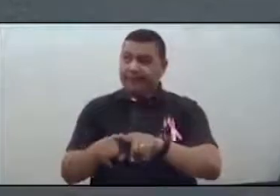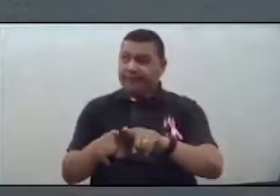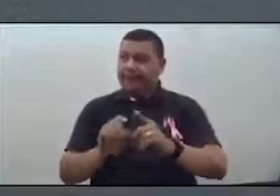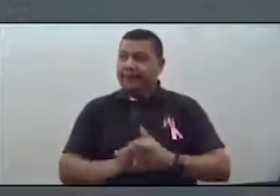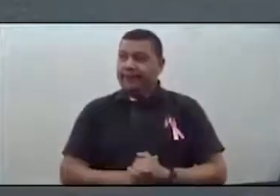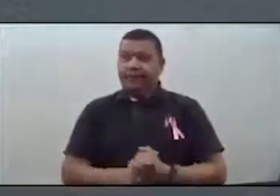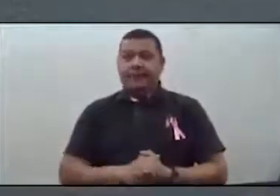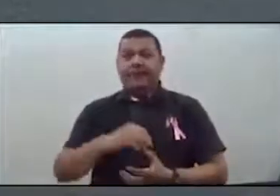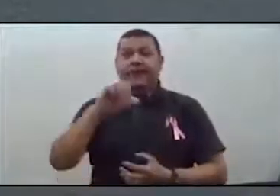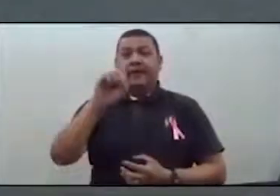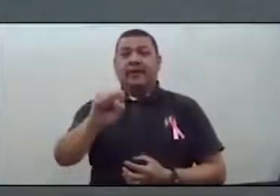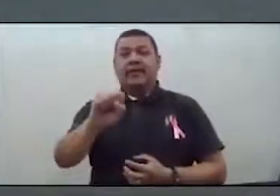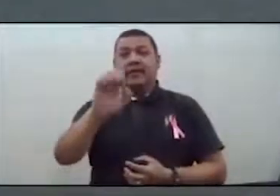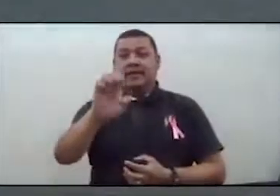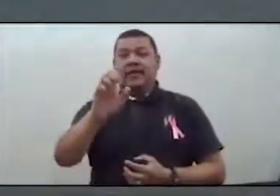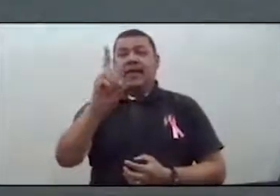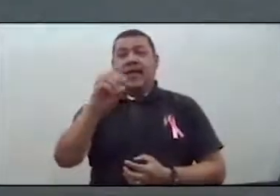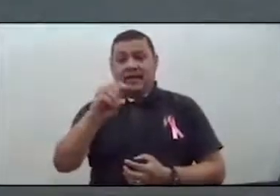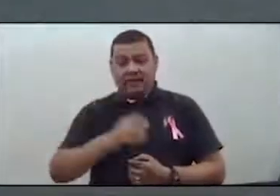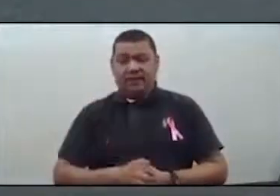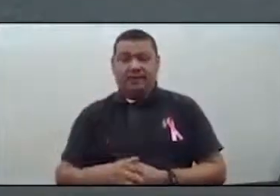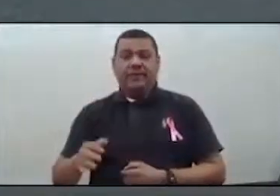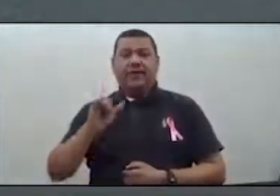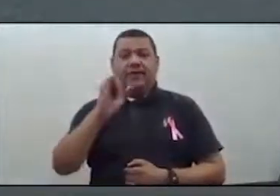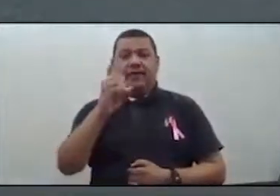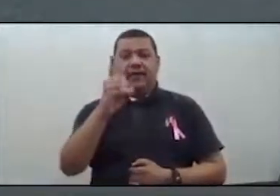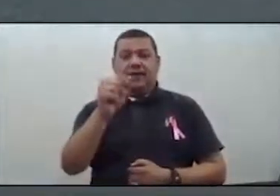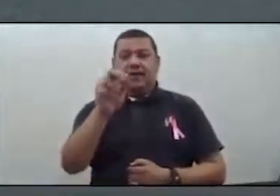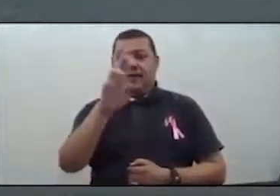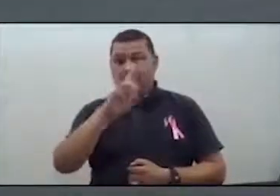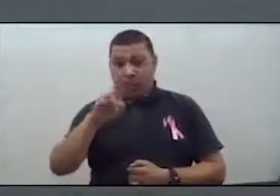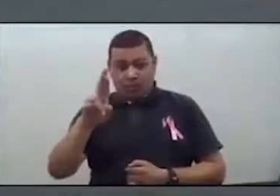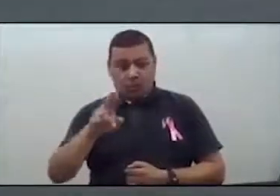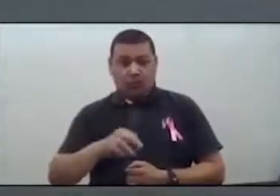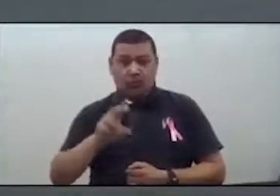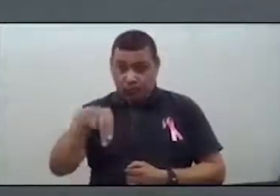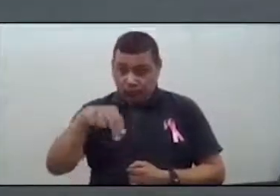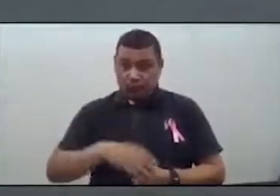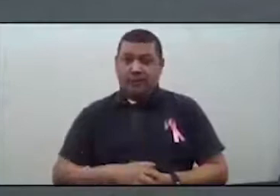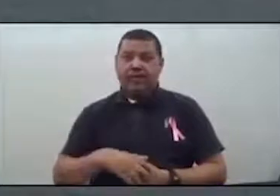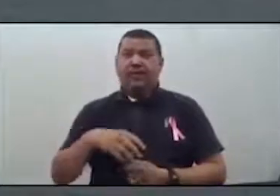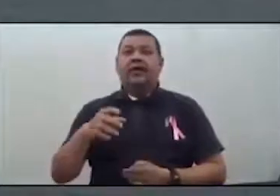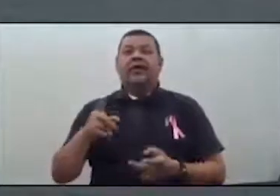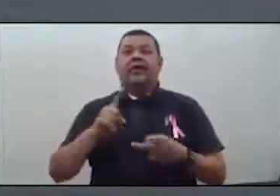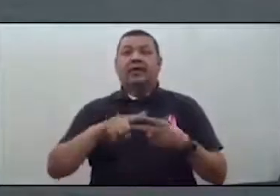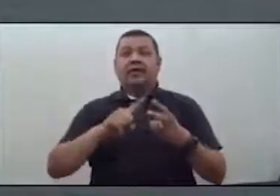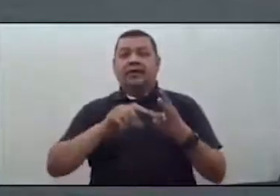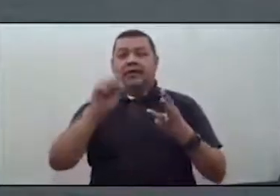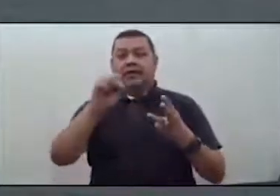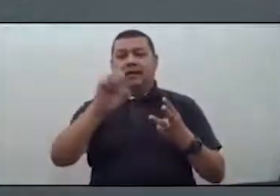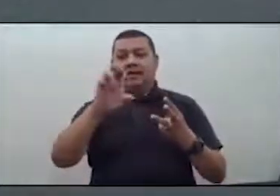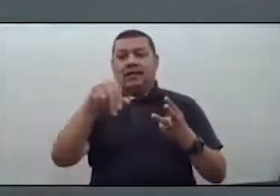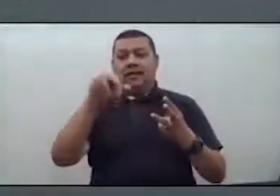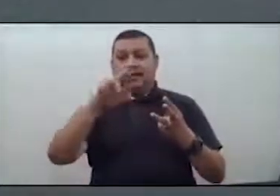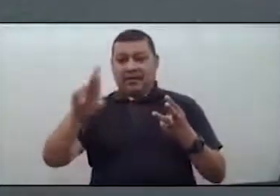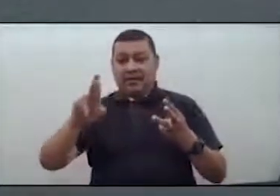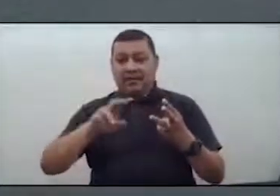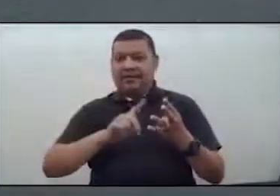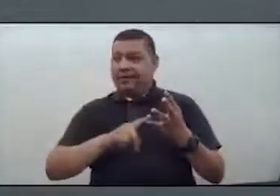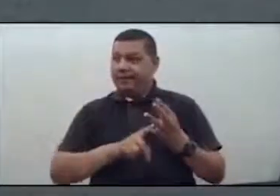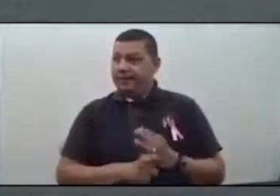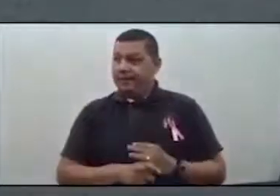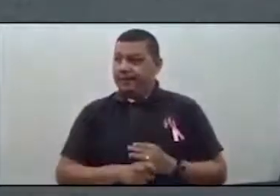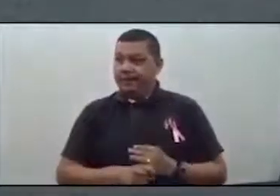a SEAG, que já falei, a Embrapa, Idaron, Senar, que estiver lá com seus técnicos, a Câmara Setorial do Cacau,